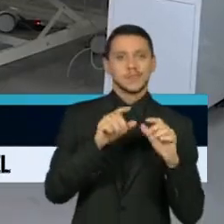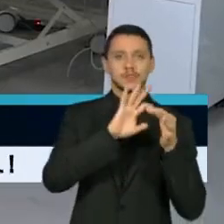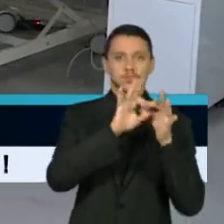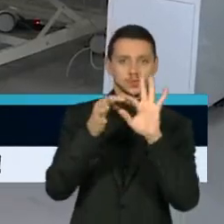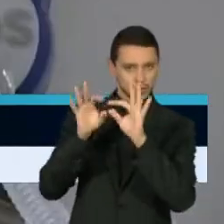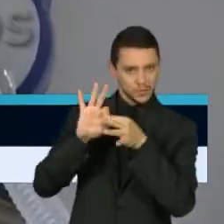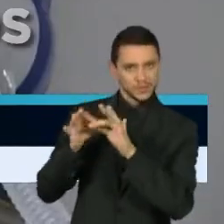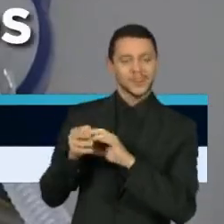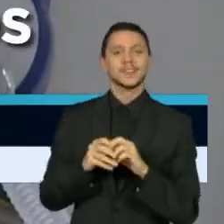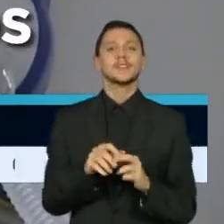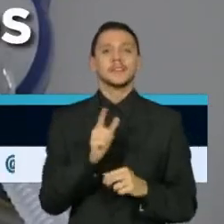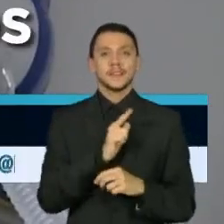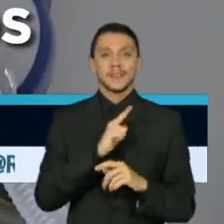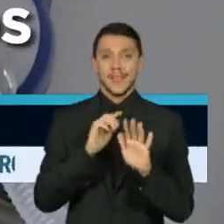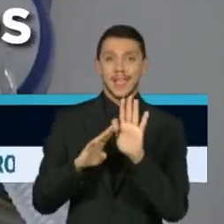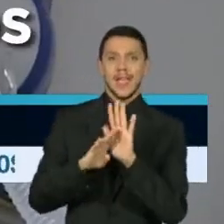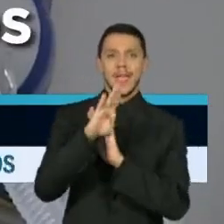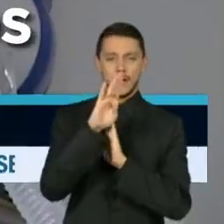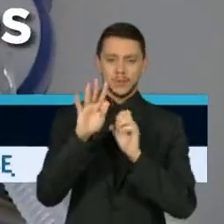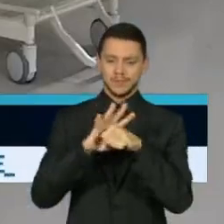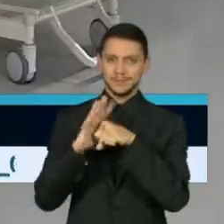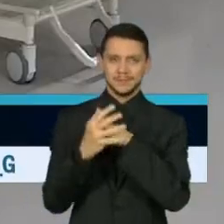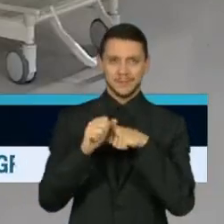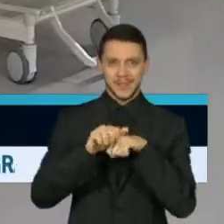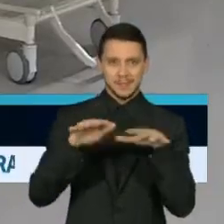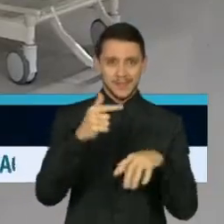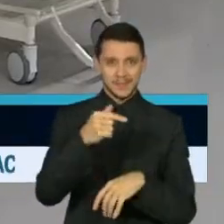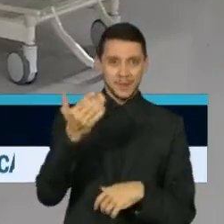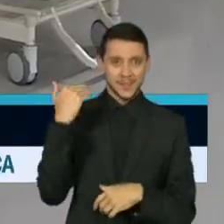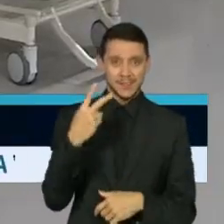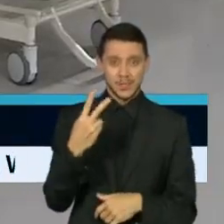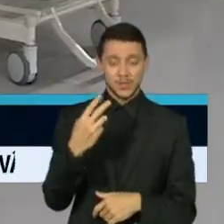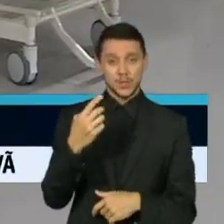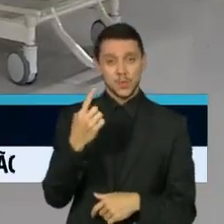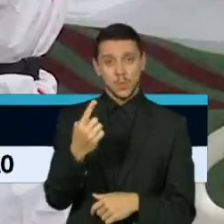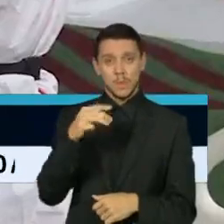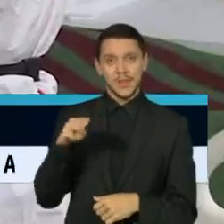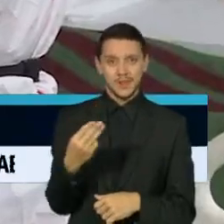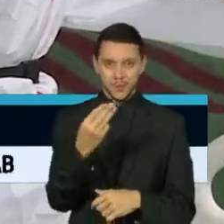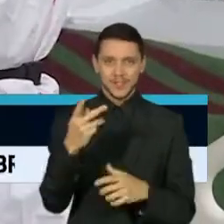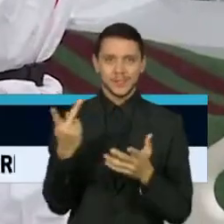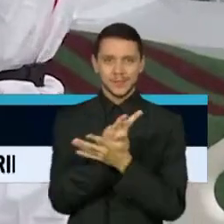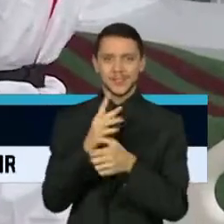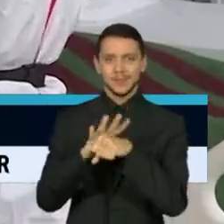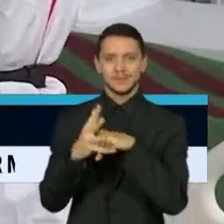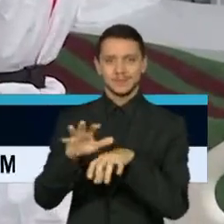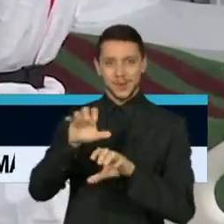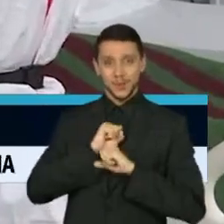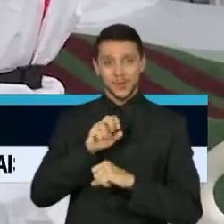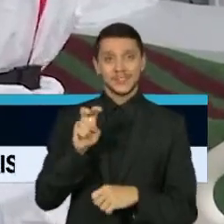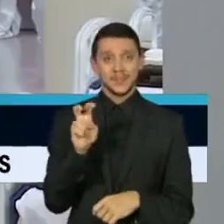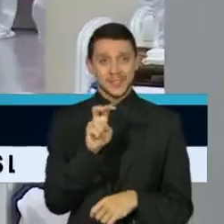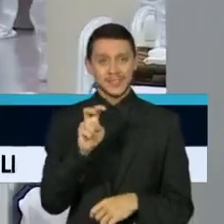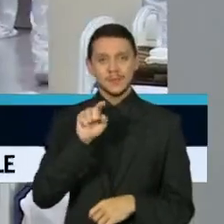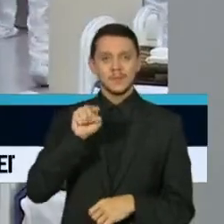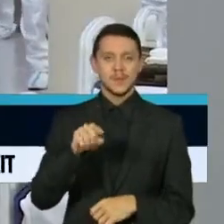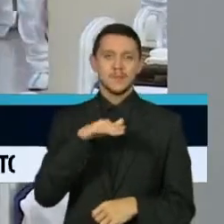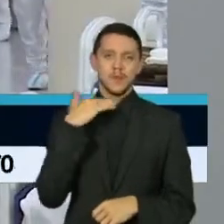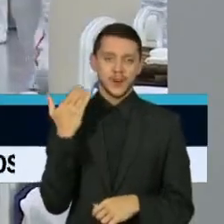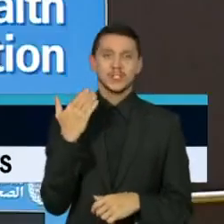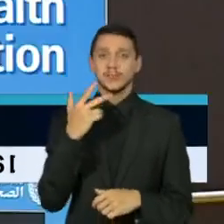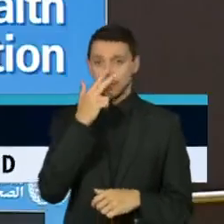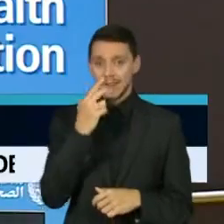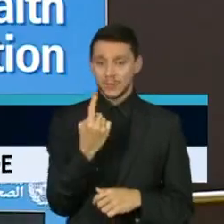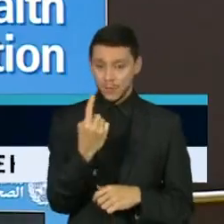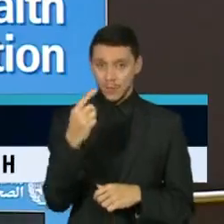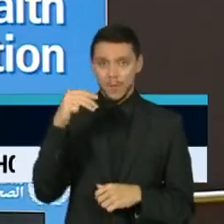pandemia. 21 milhões de infectados e 55 mil mortes, o equivalente a mais de 5 óbitos por